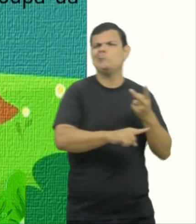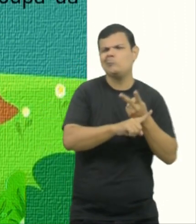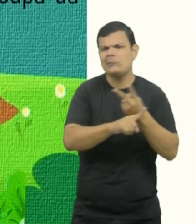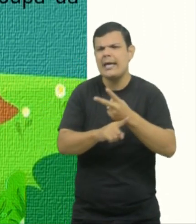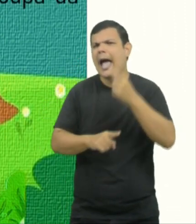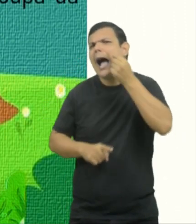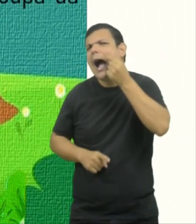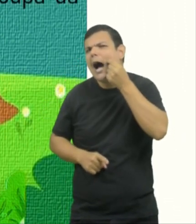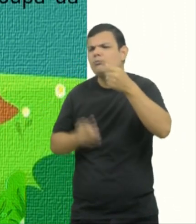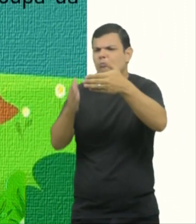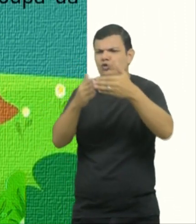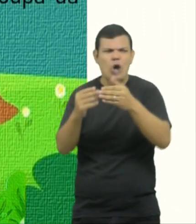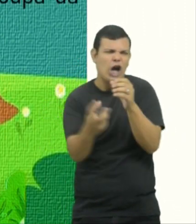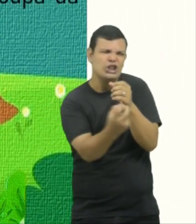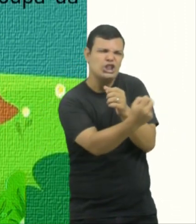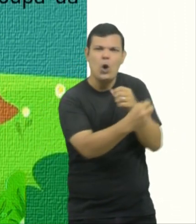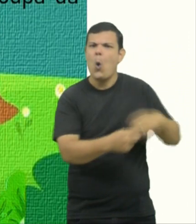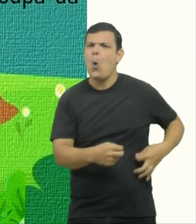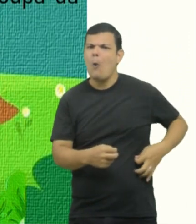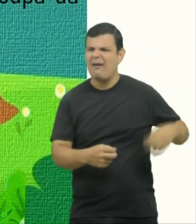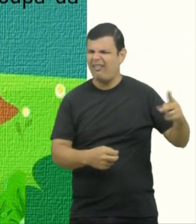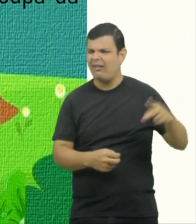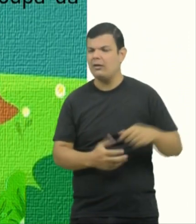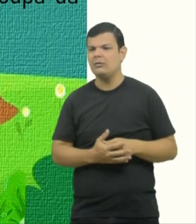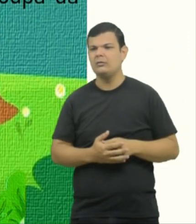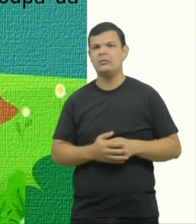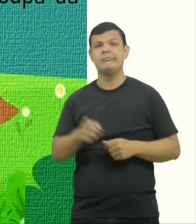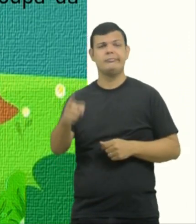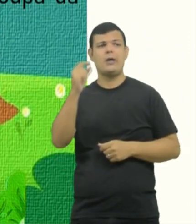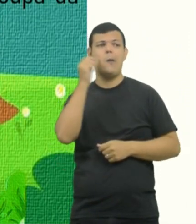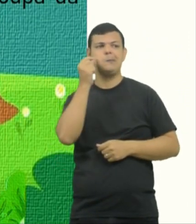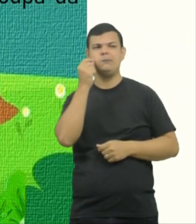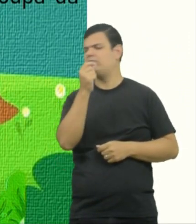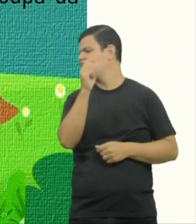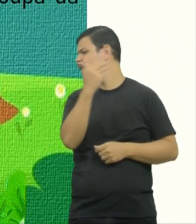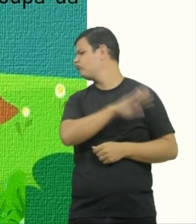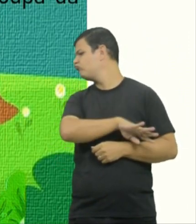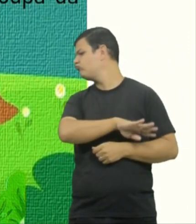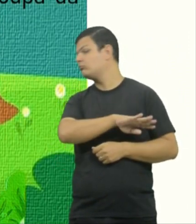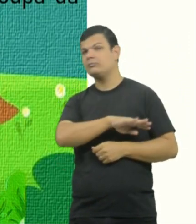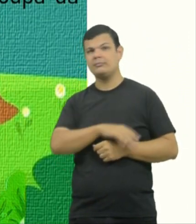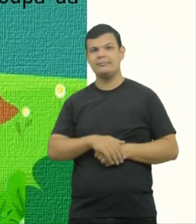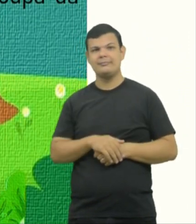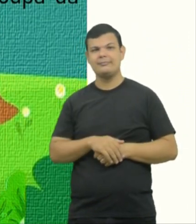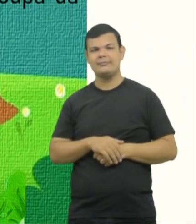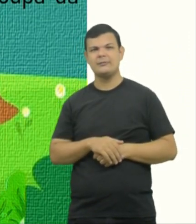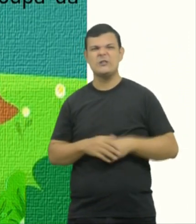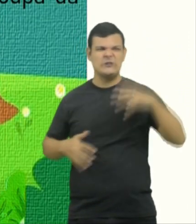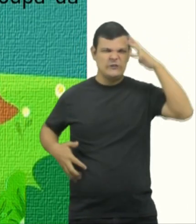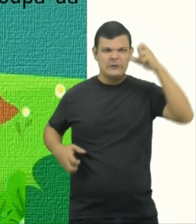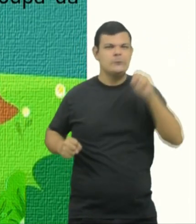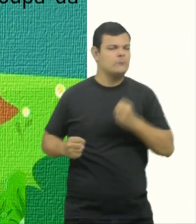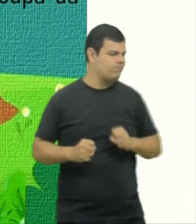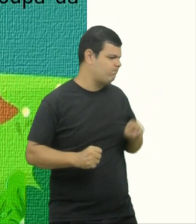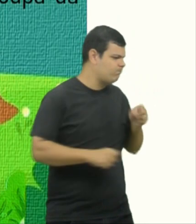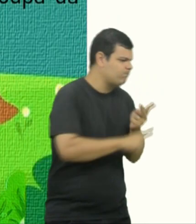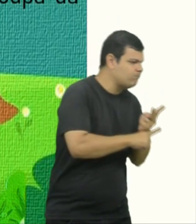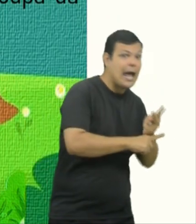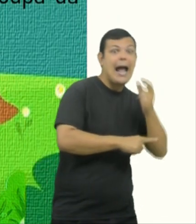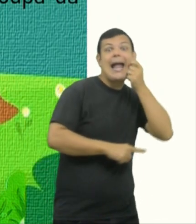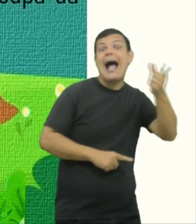árvore. O rei não lhe deu atenção. O macaco foi atrás da rainha. A rainha não lhe